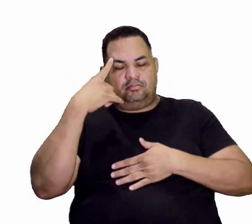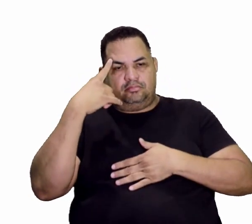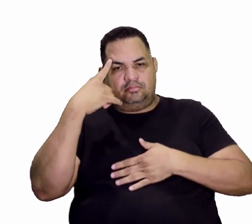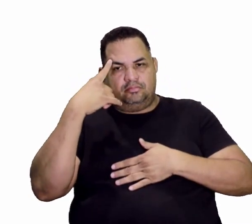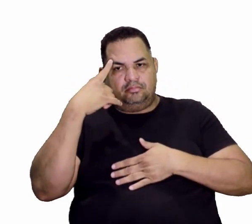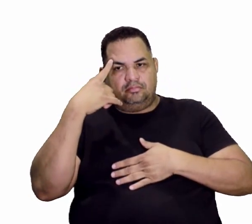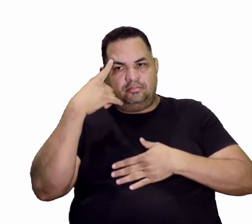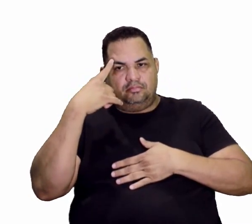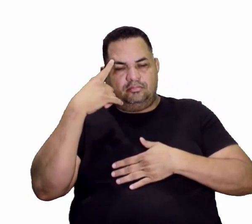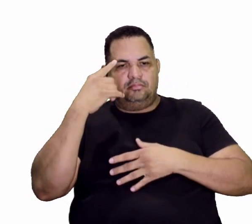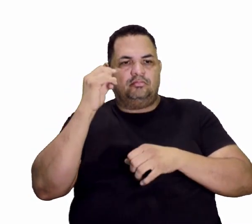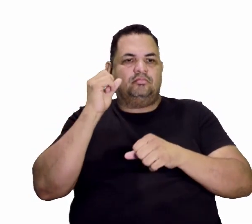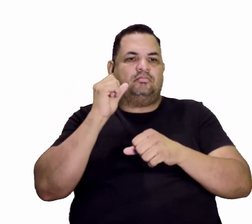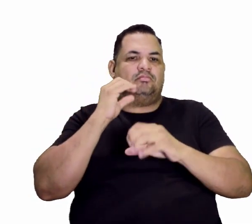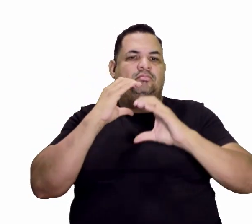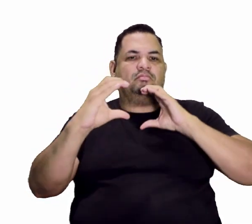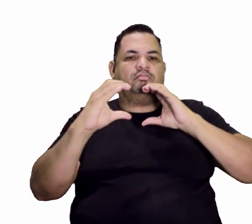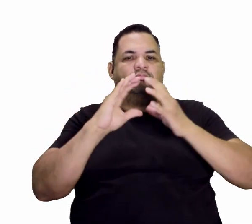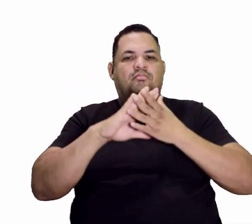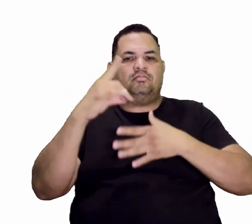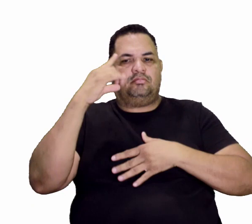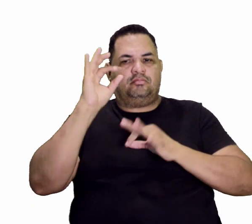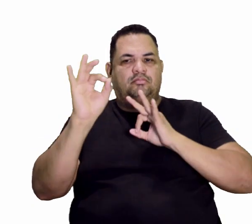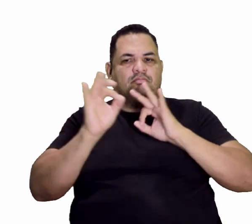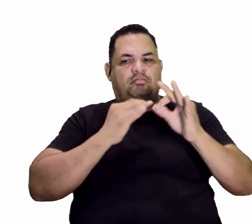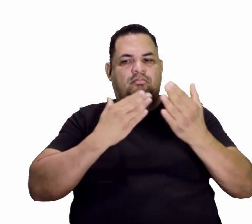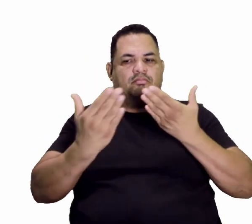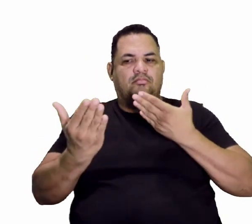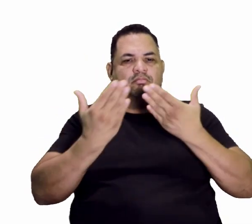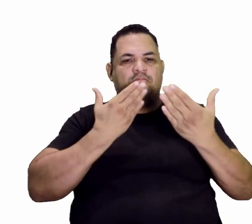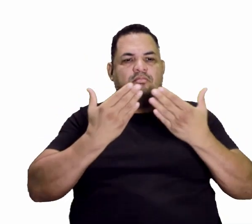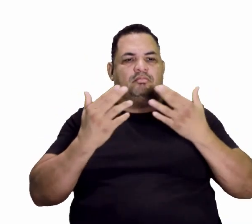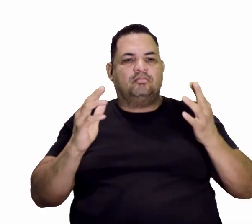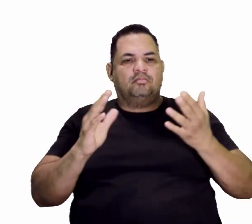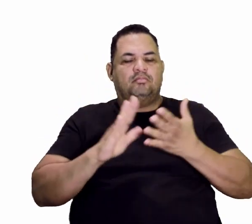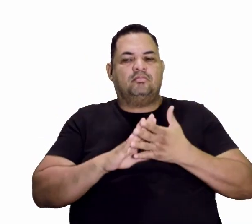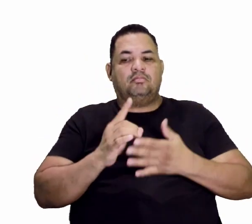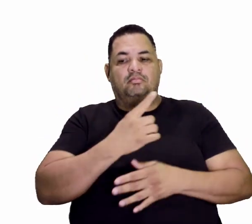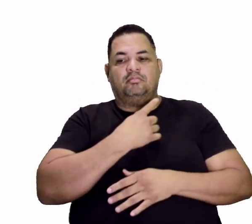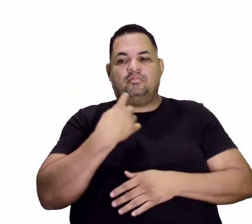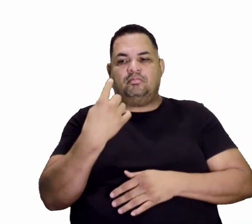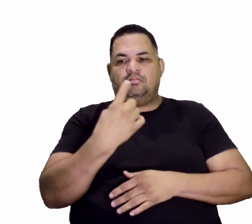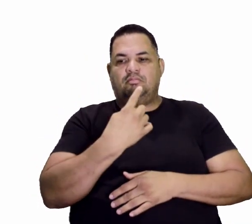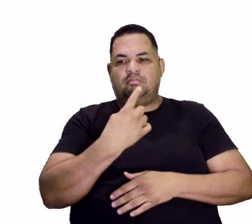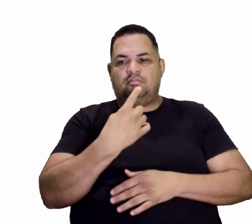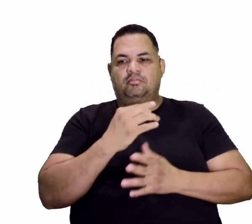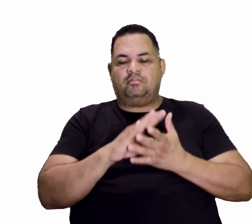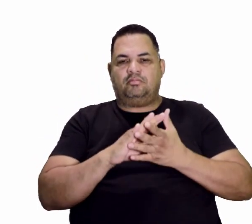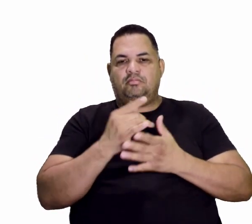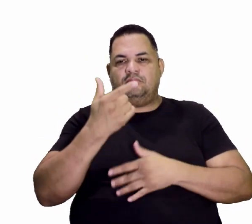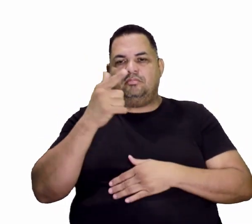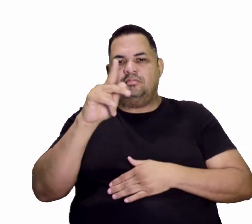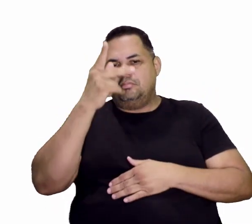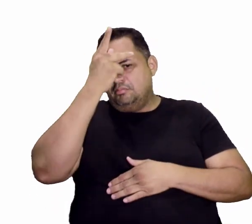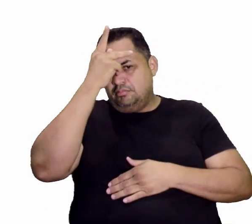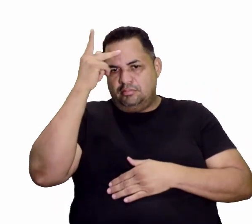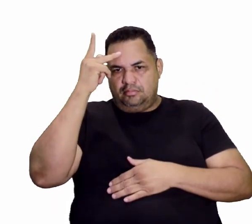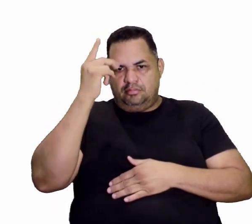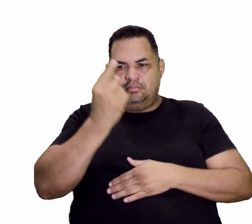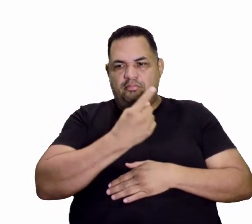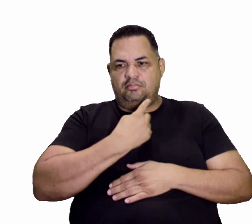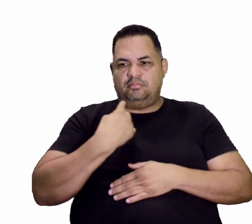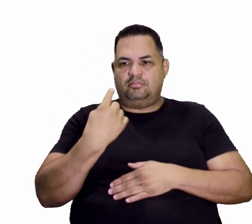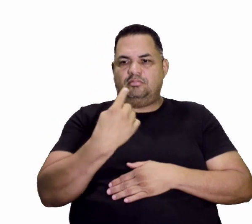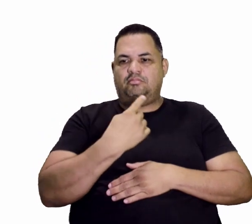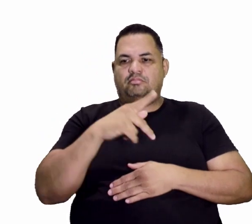e comunicar o pensamento. Também estabelecer diálogos entre os semelhantes, ou seja, entre